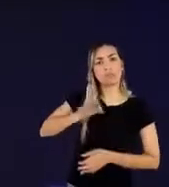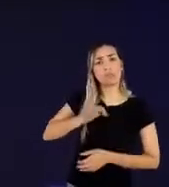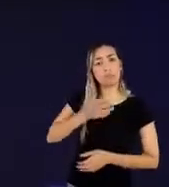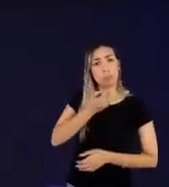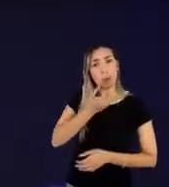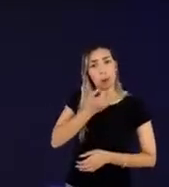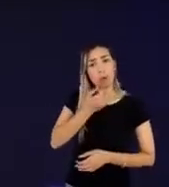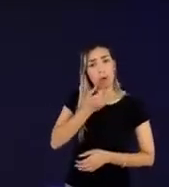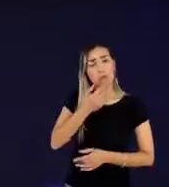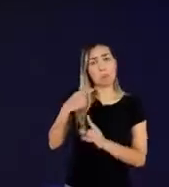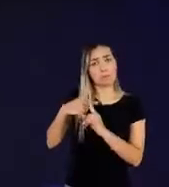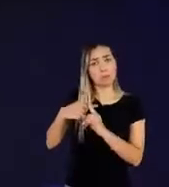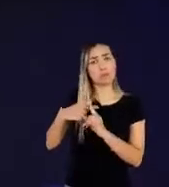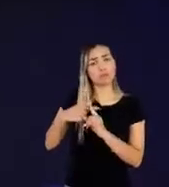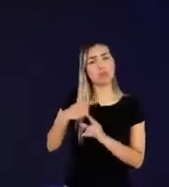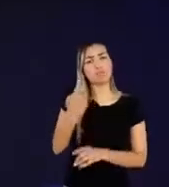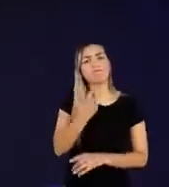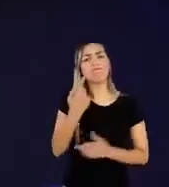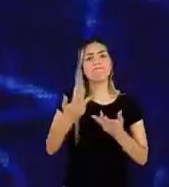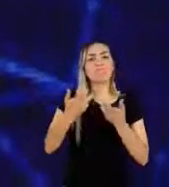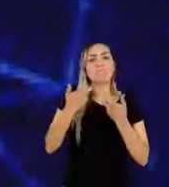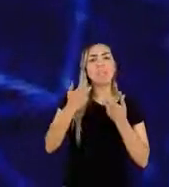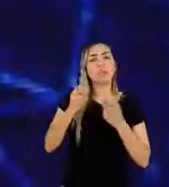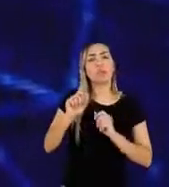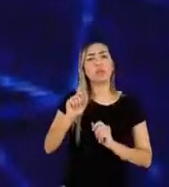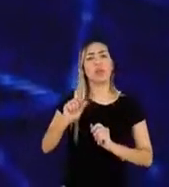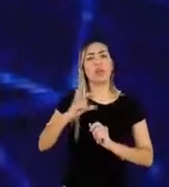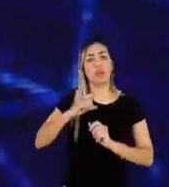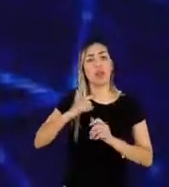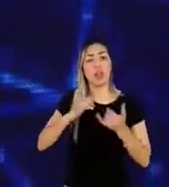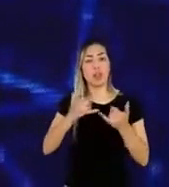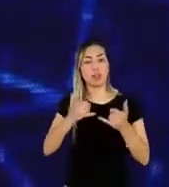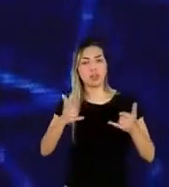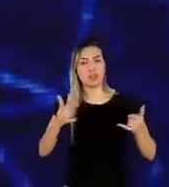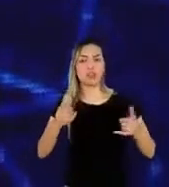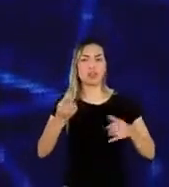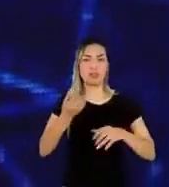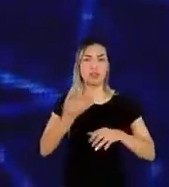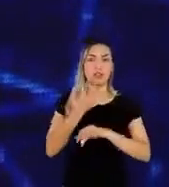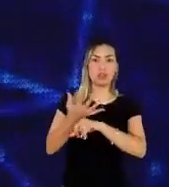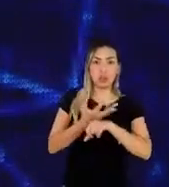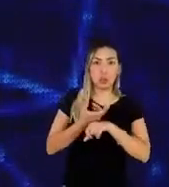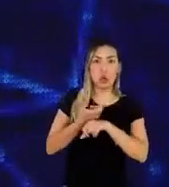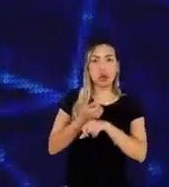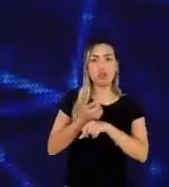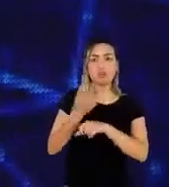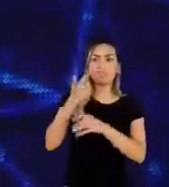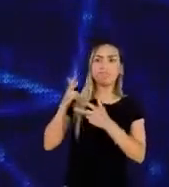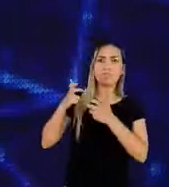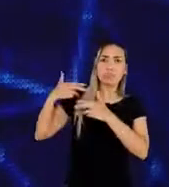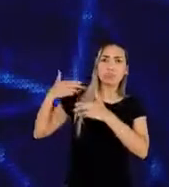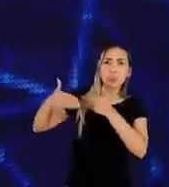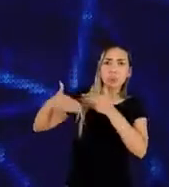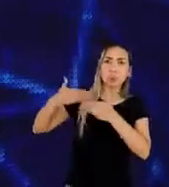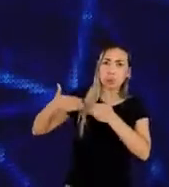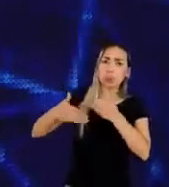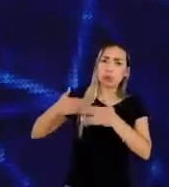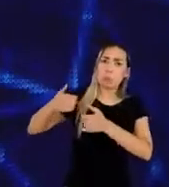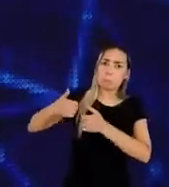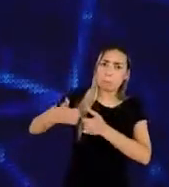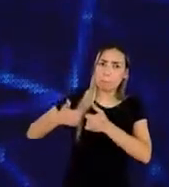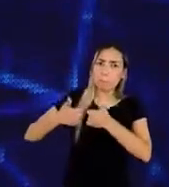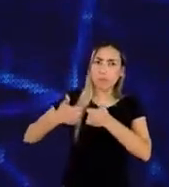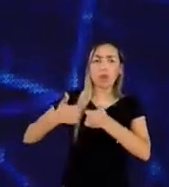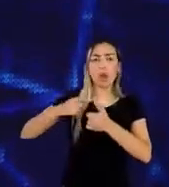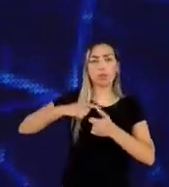energia renovável, a cada ano que passa, ela se torna mais viável, competitiva, eficiente